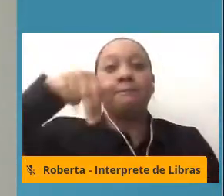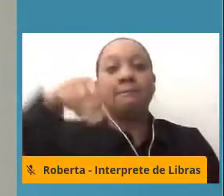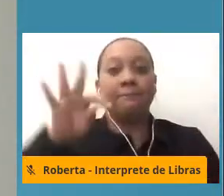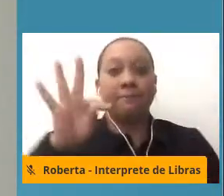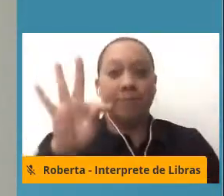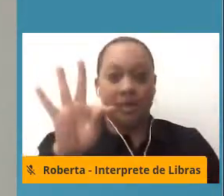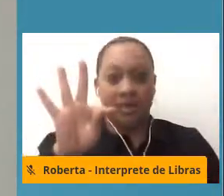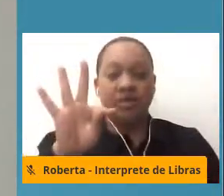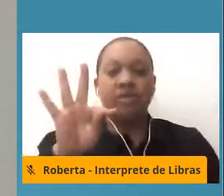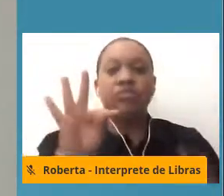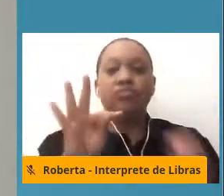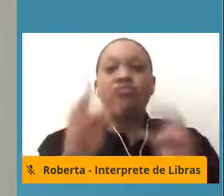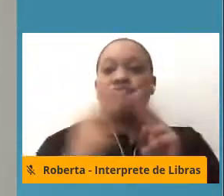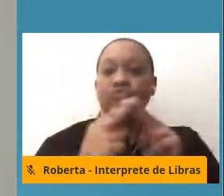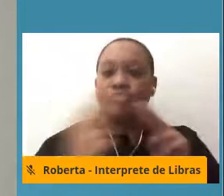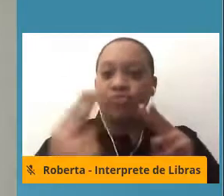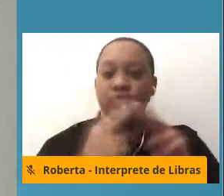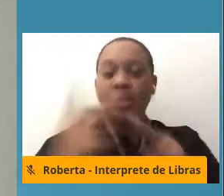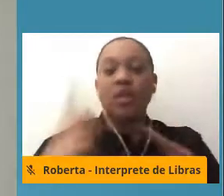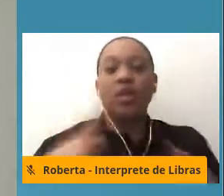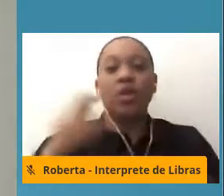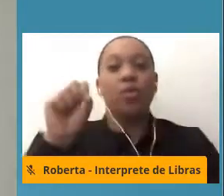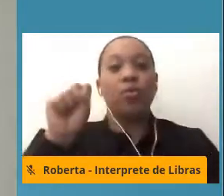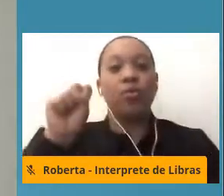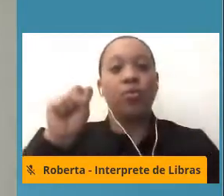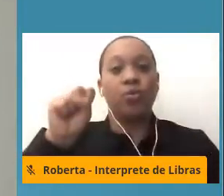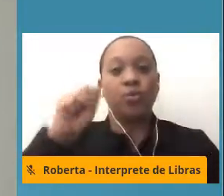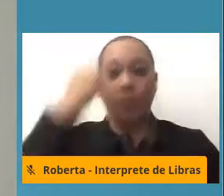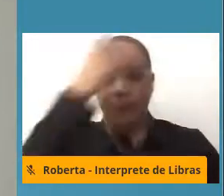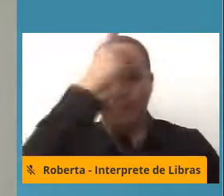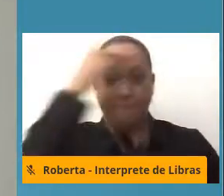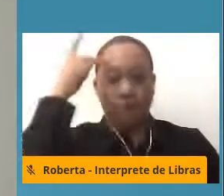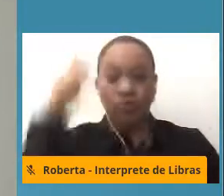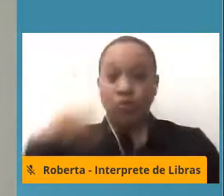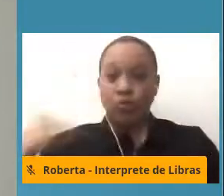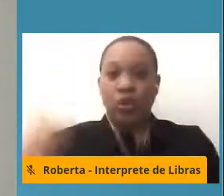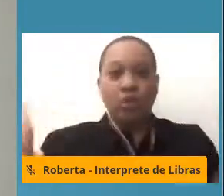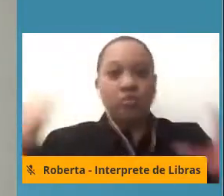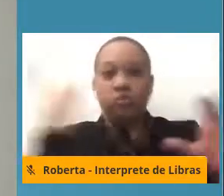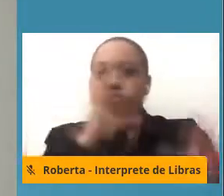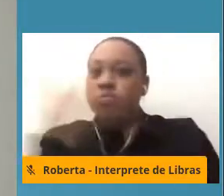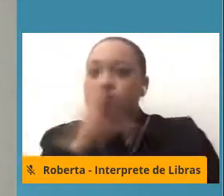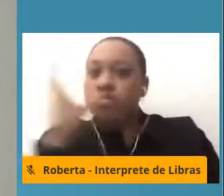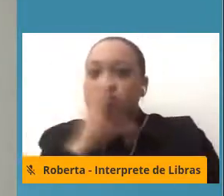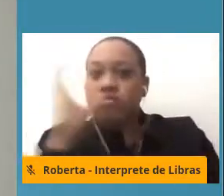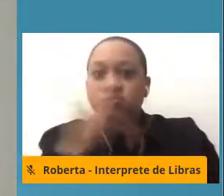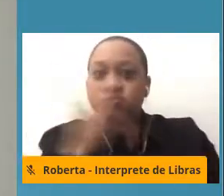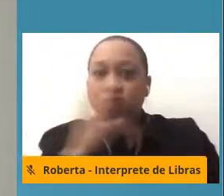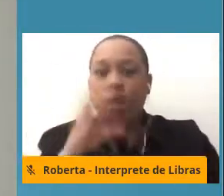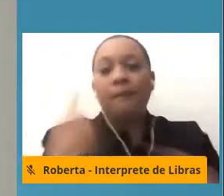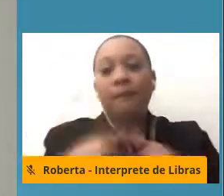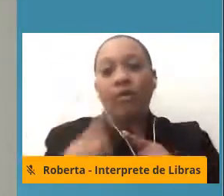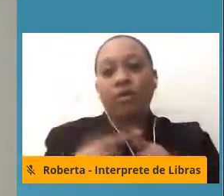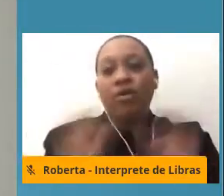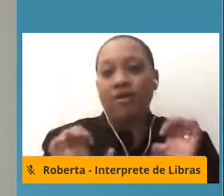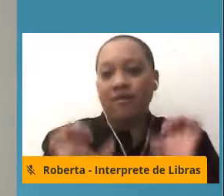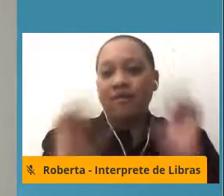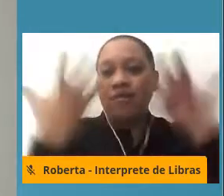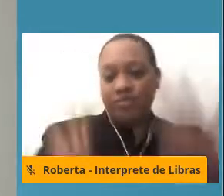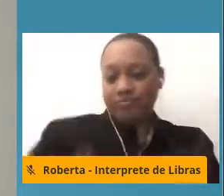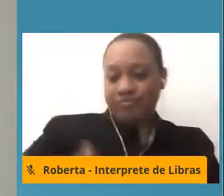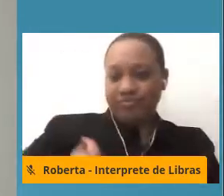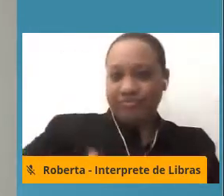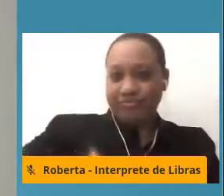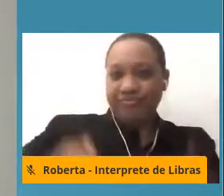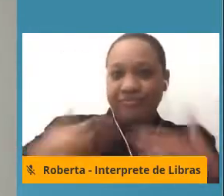8 pessoas. A gente teve que preparar isso muito rapidamente, né, porque o evento presencialmente ele seria realizado em maio, é um